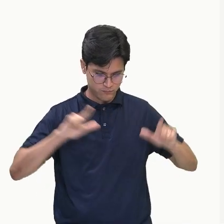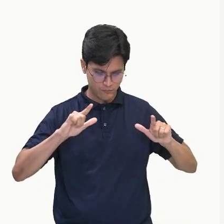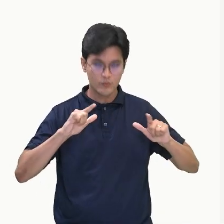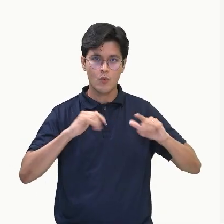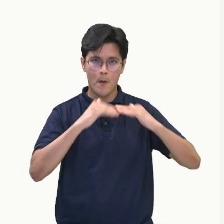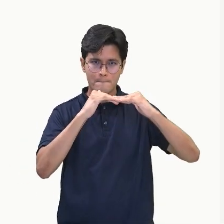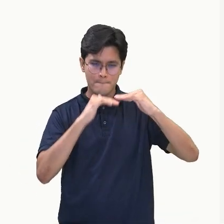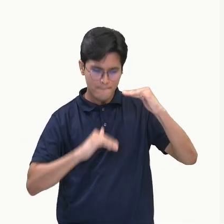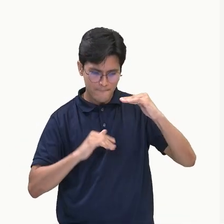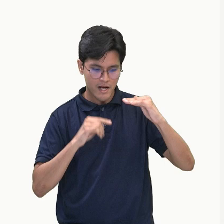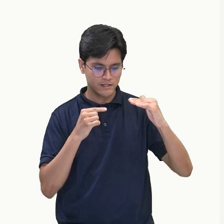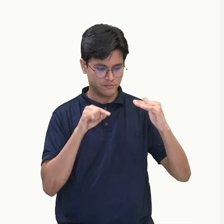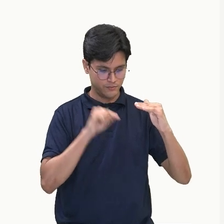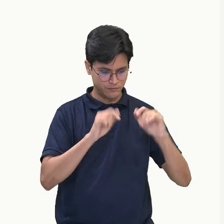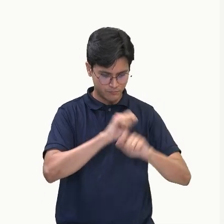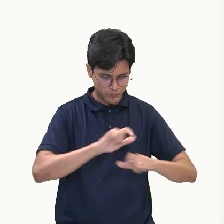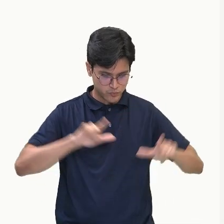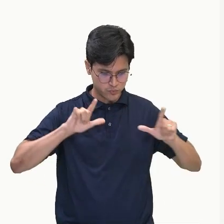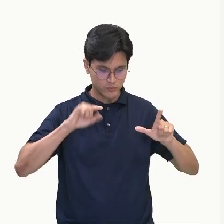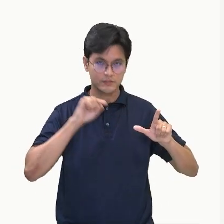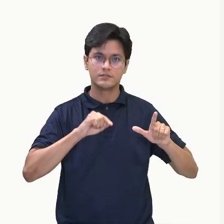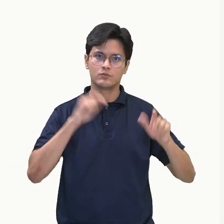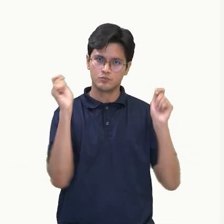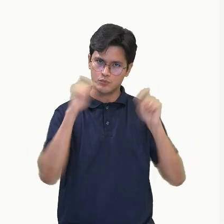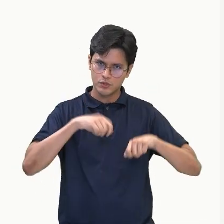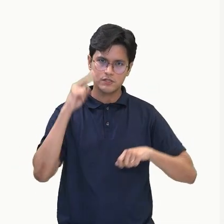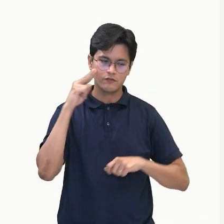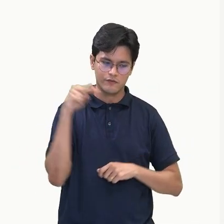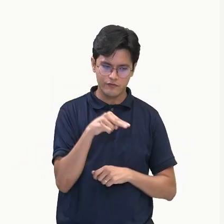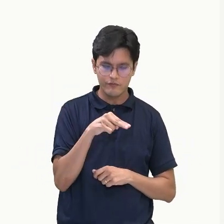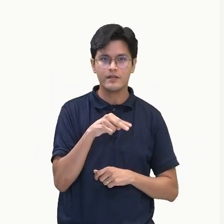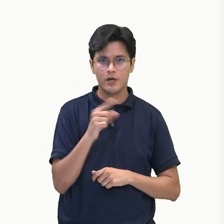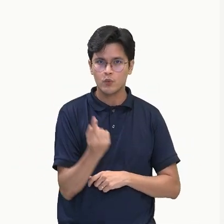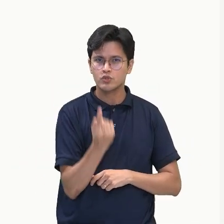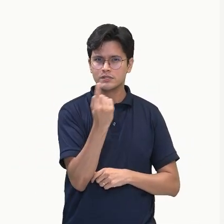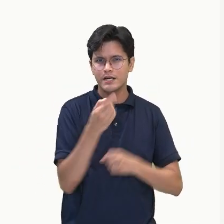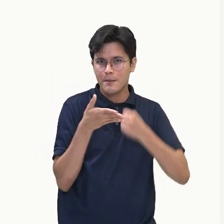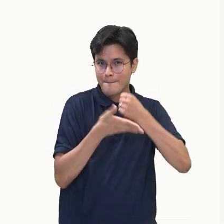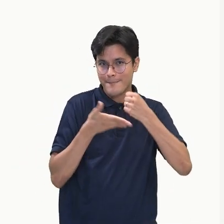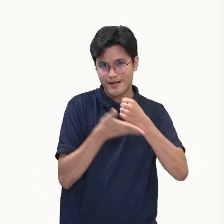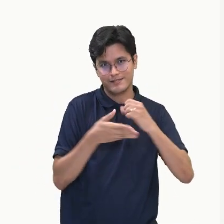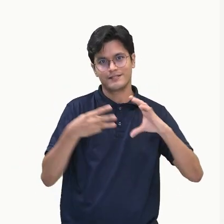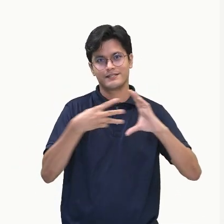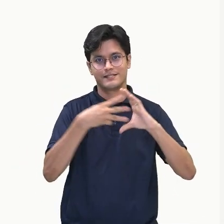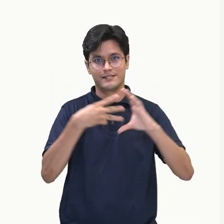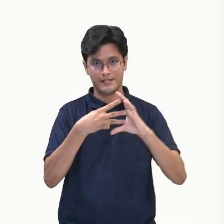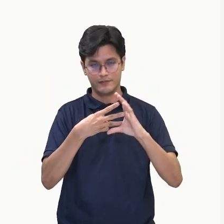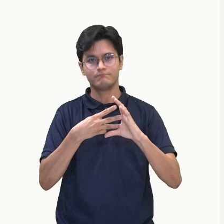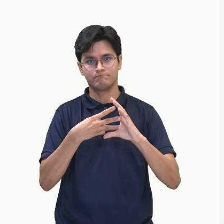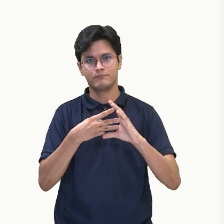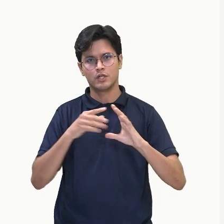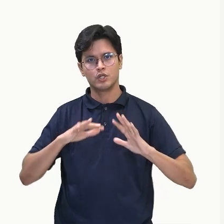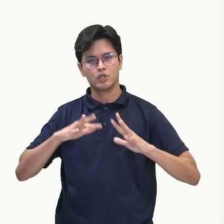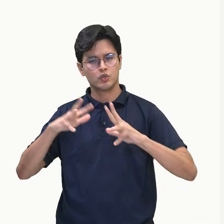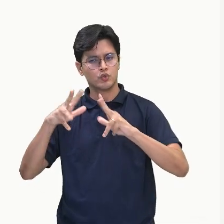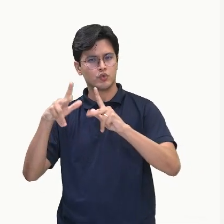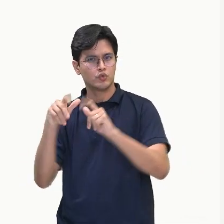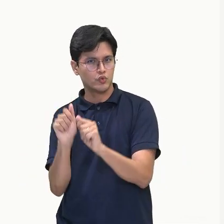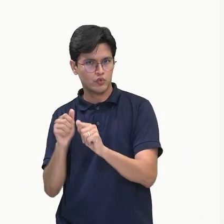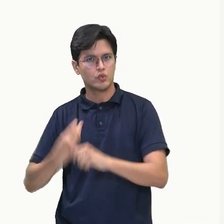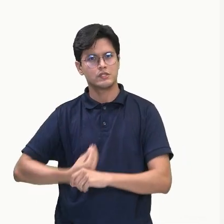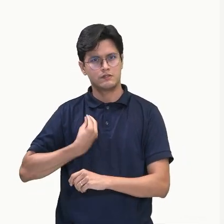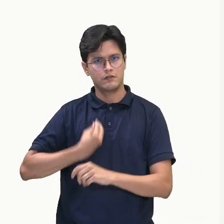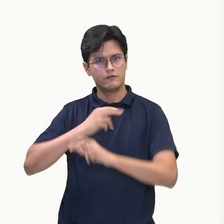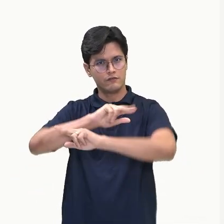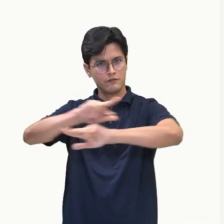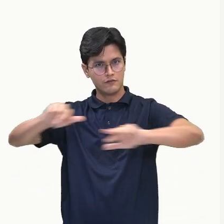os seres vivos vão possuir essa estrutura. Nós temos aí os seres vivos classificados em seres unicelulares,